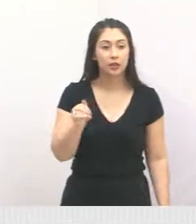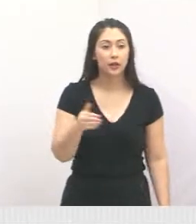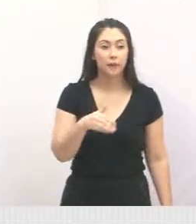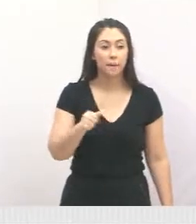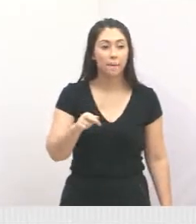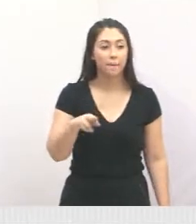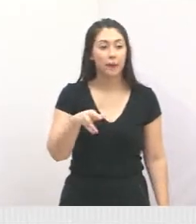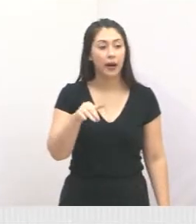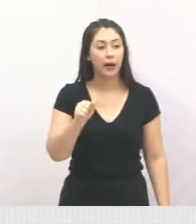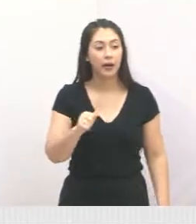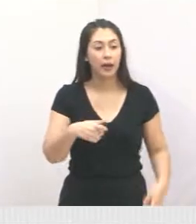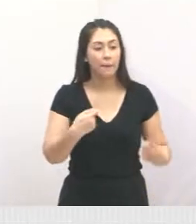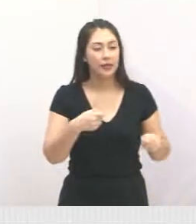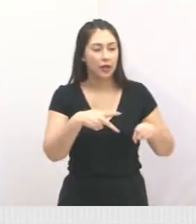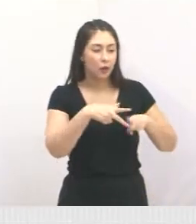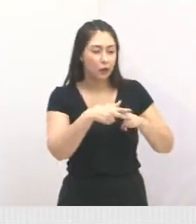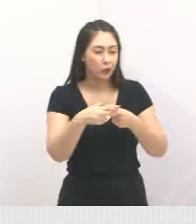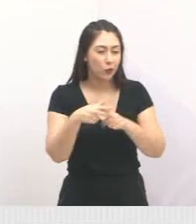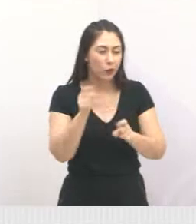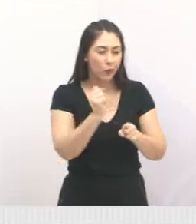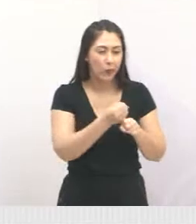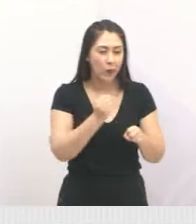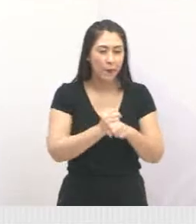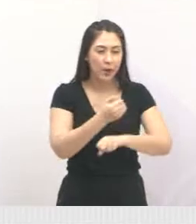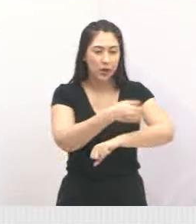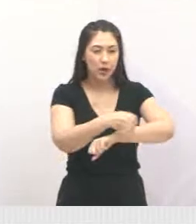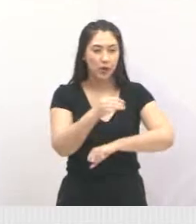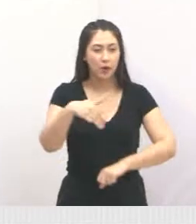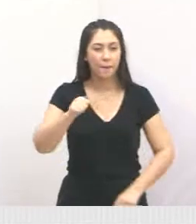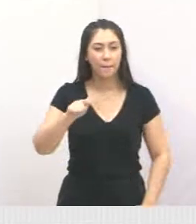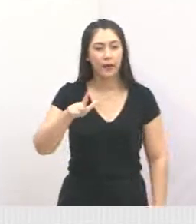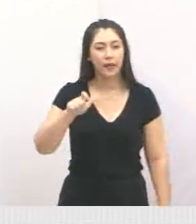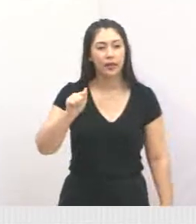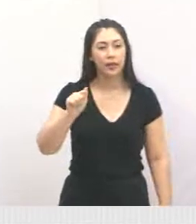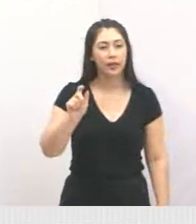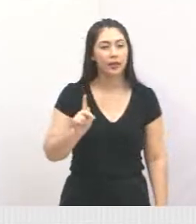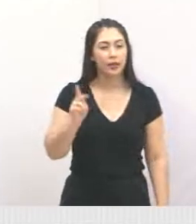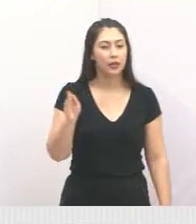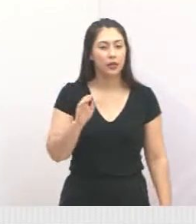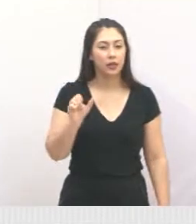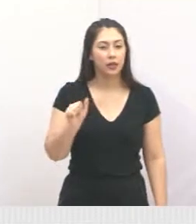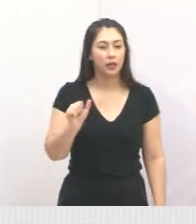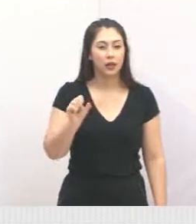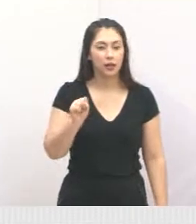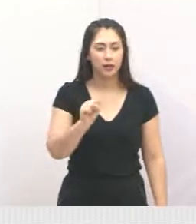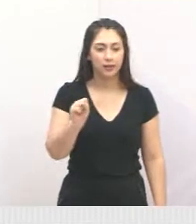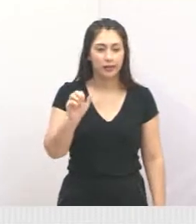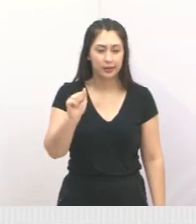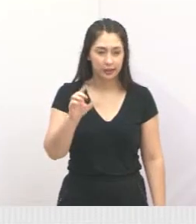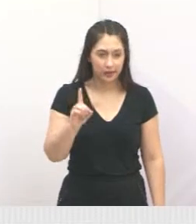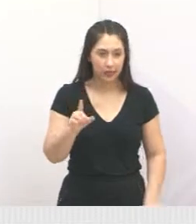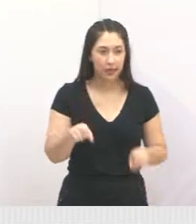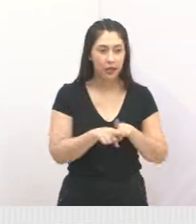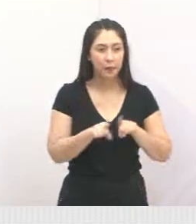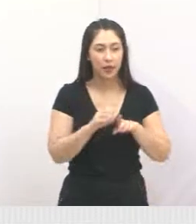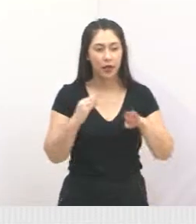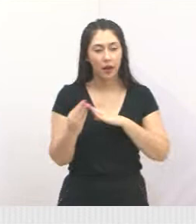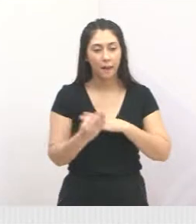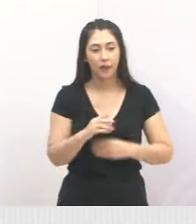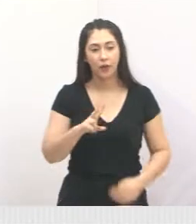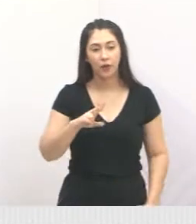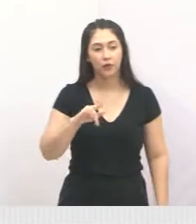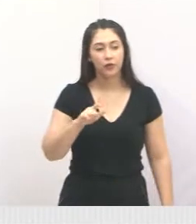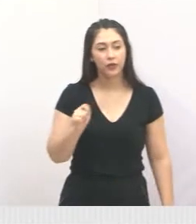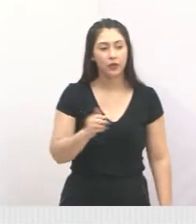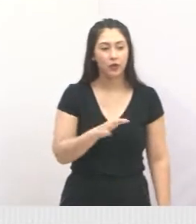com manutenção da Boca do Lobo, lá na Avenida Malaquiasse. Também na Vila Formosa, pedindo manutenção asfáltica na rua Aureliano